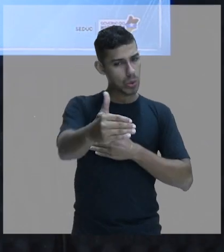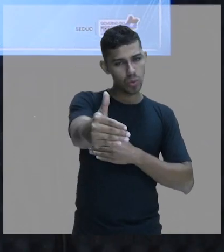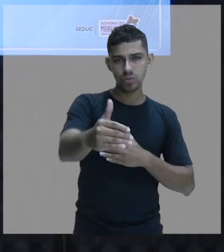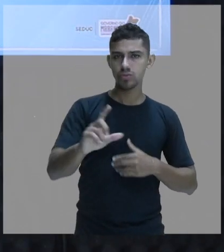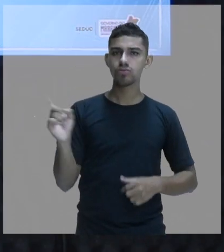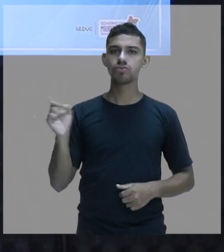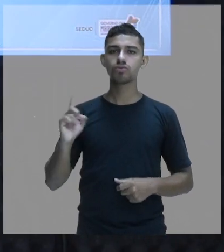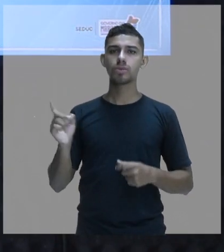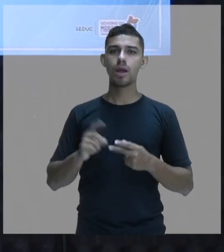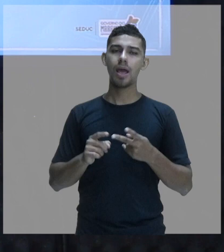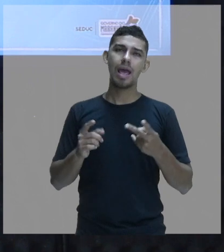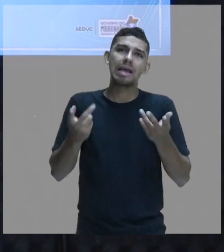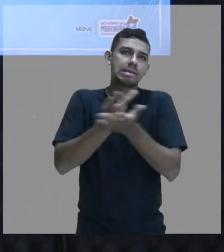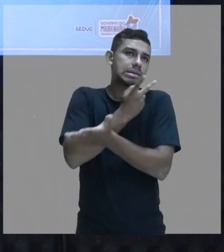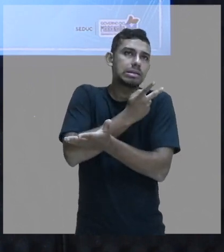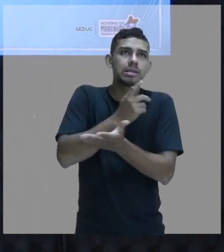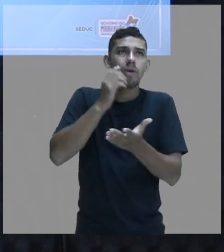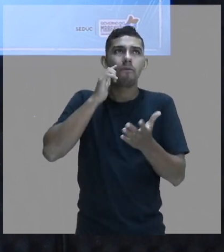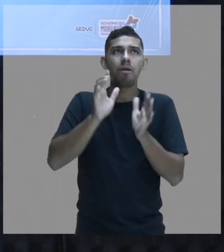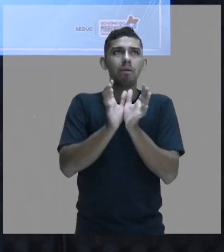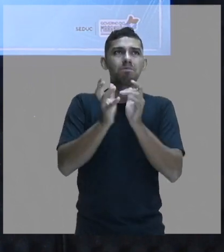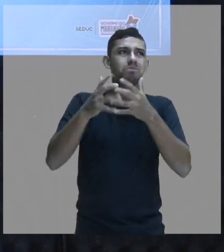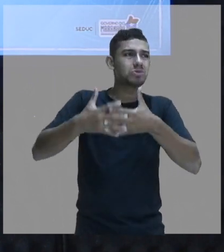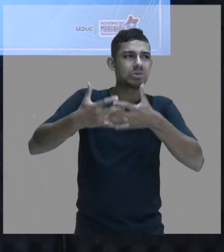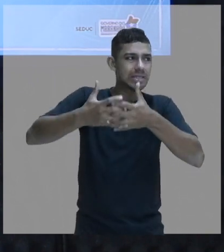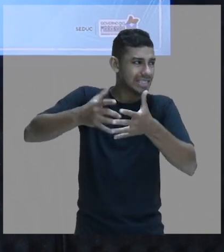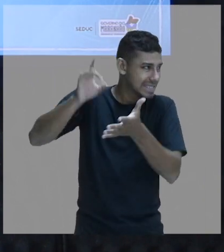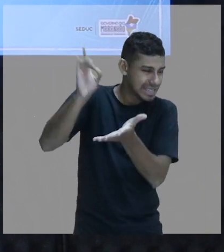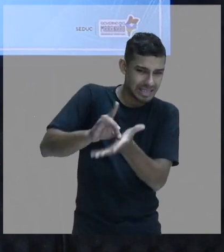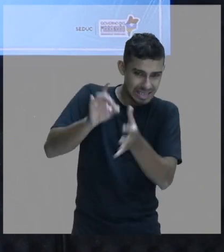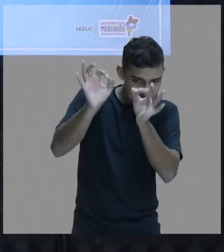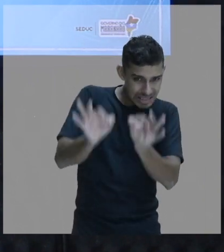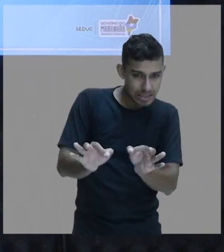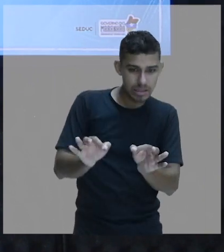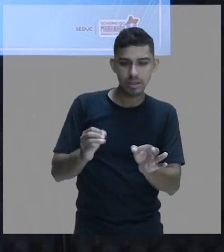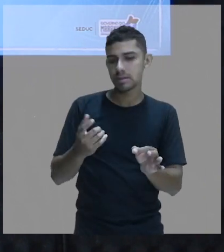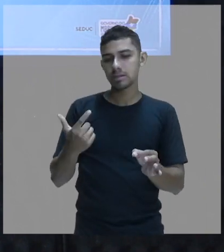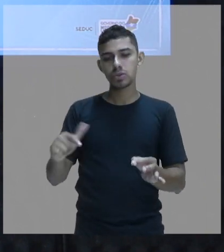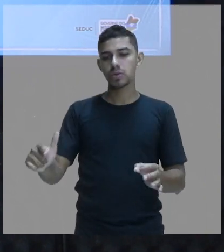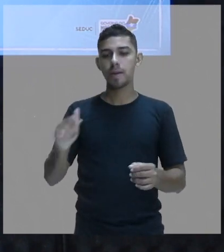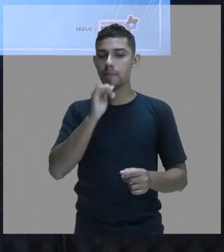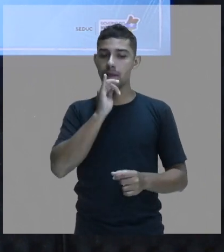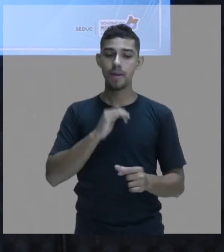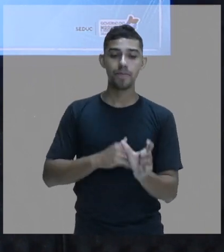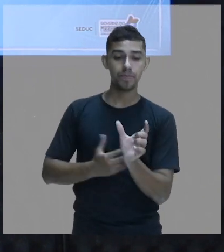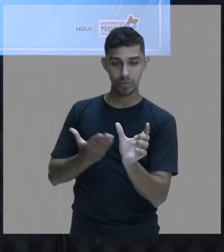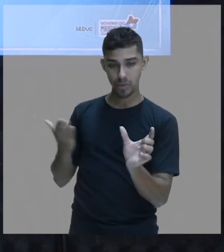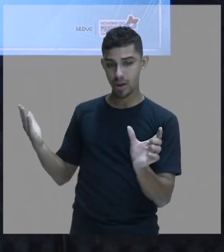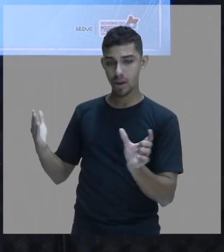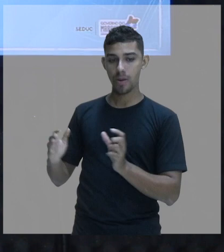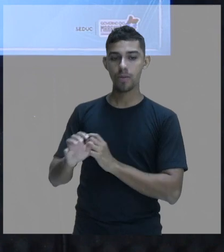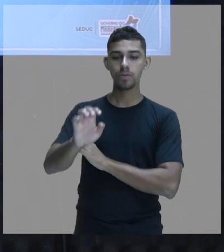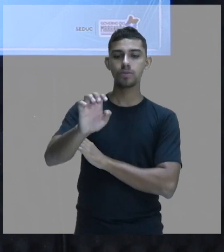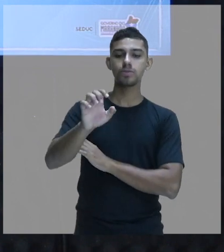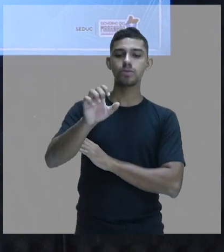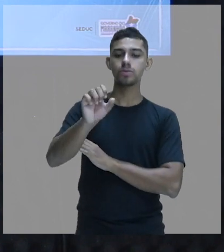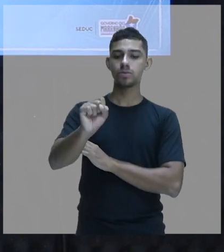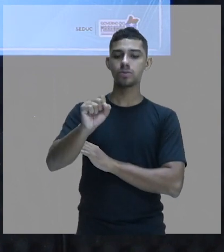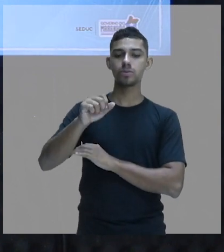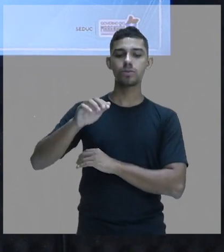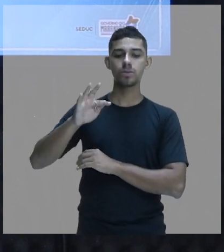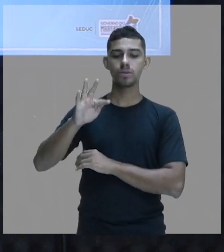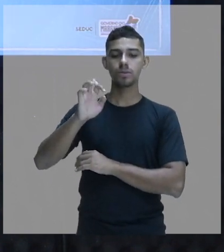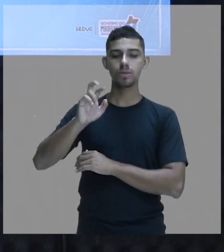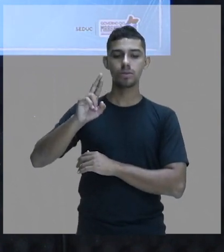é apenas aquele, todo irregular, não tem uma forma exata, digamos assim. Aqui é o esfenoide, também conhecido como, tem um formato